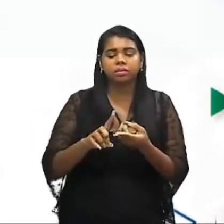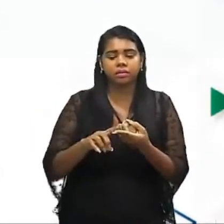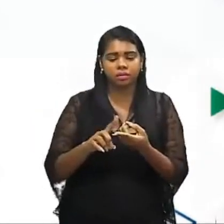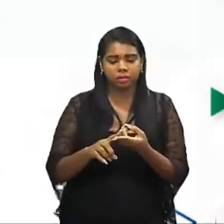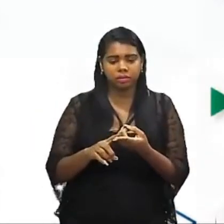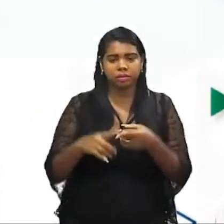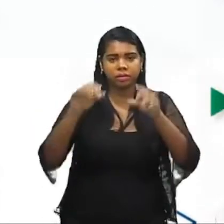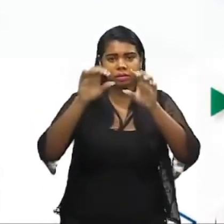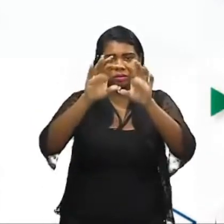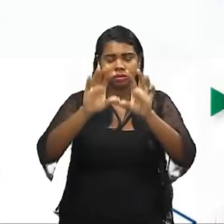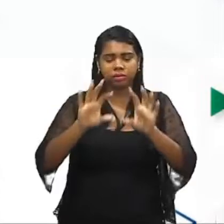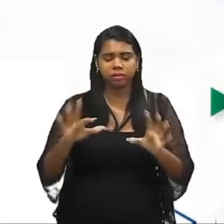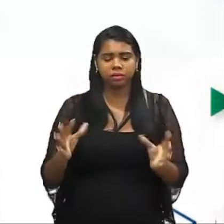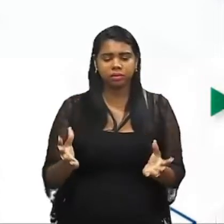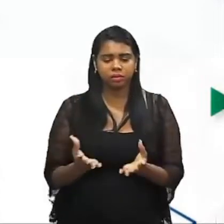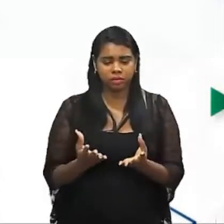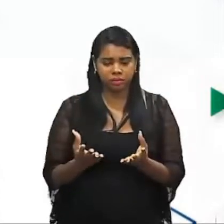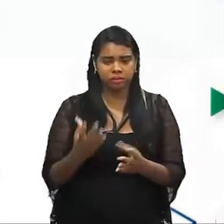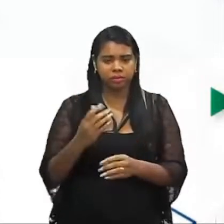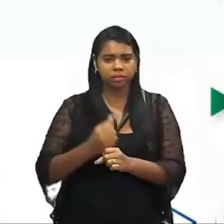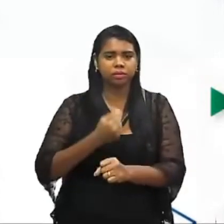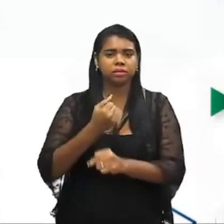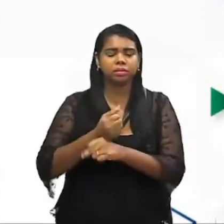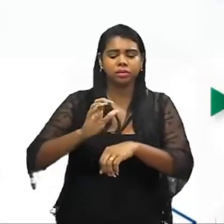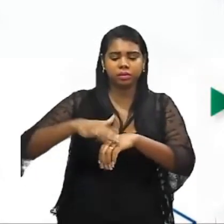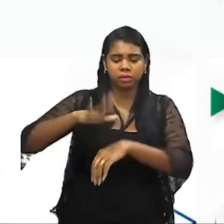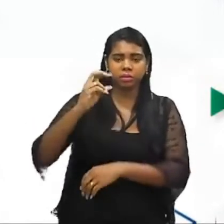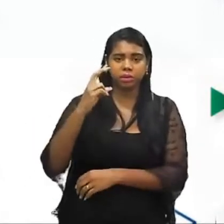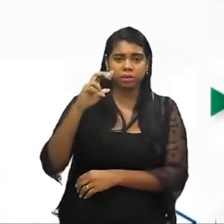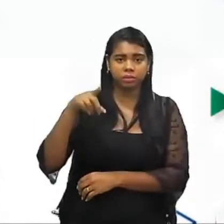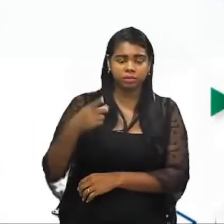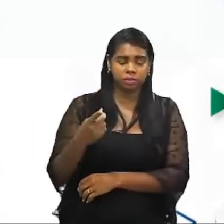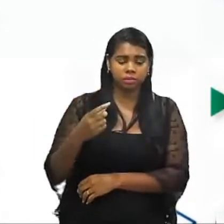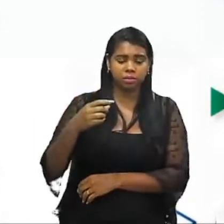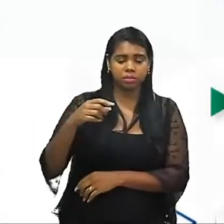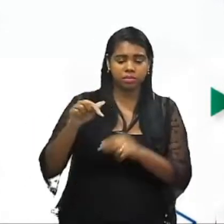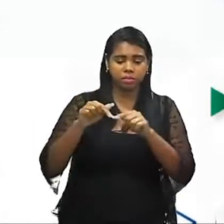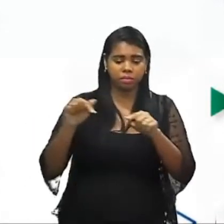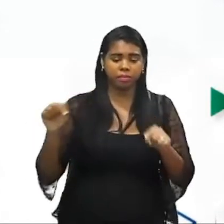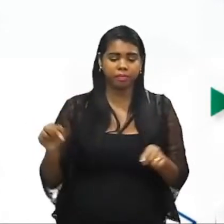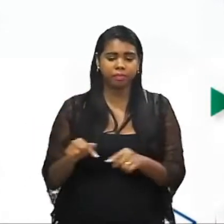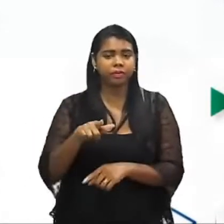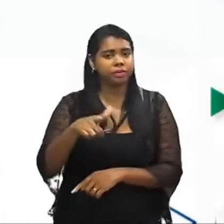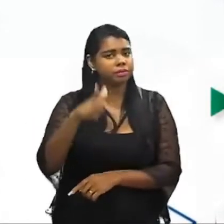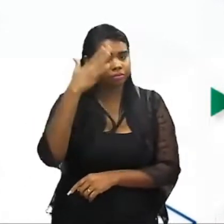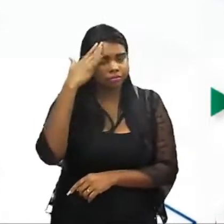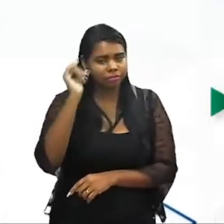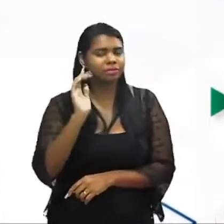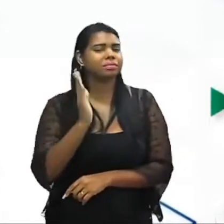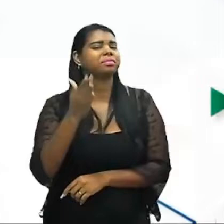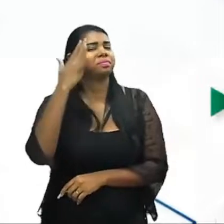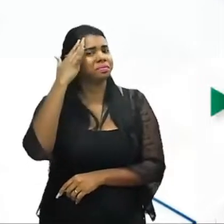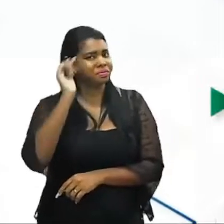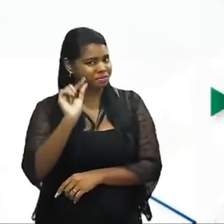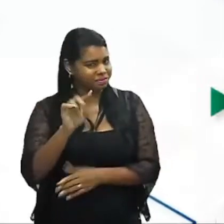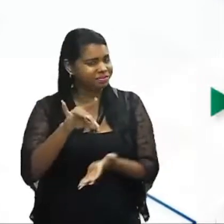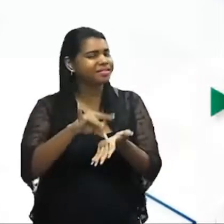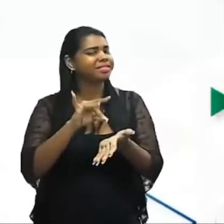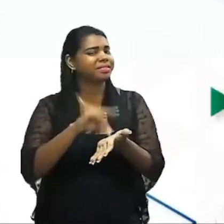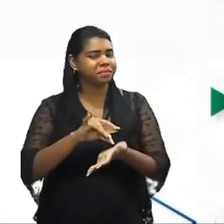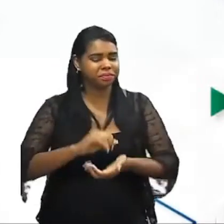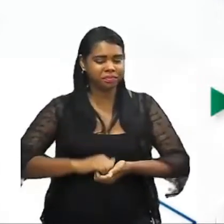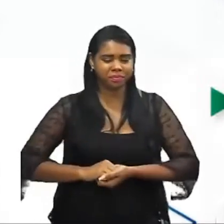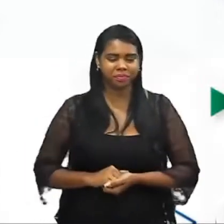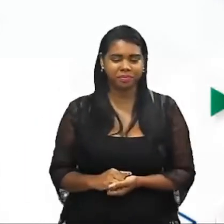uma escultura em cada construção, com mais de 5.000 metros quadrados. E se você não sabia disso, agora você vai ficar sabendo. É aquele